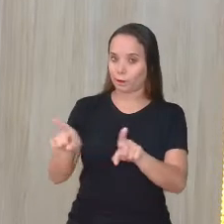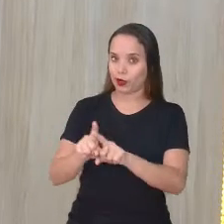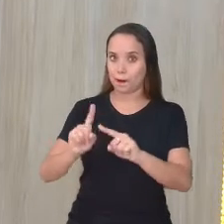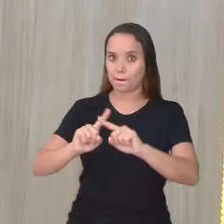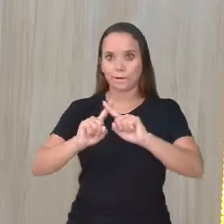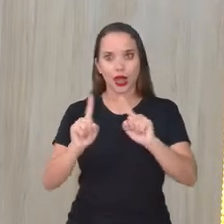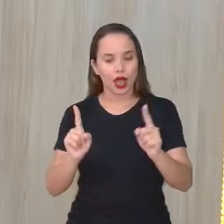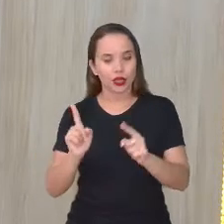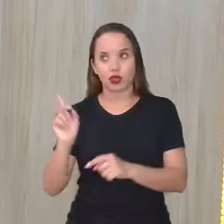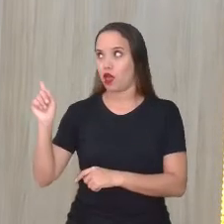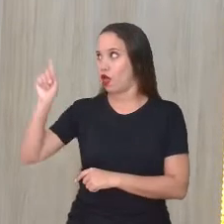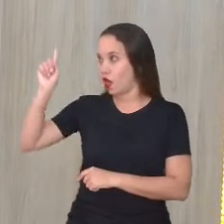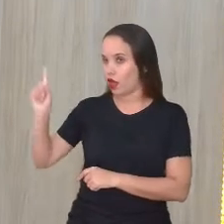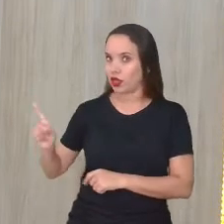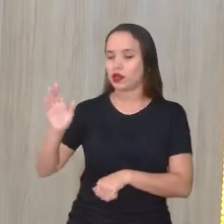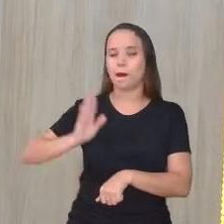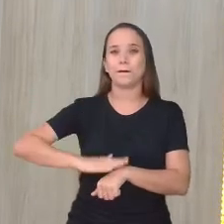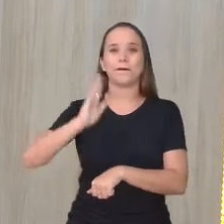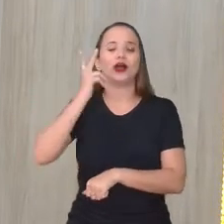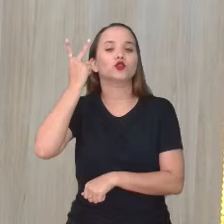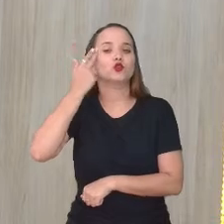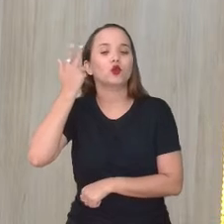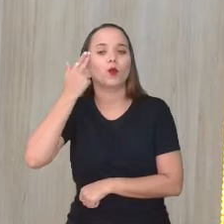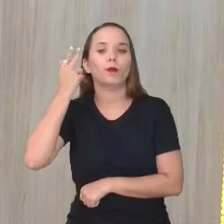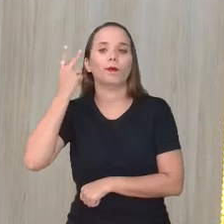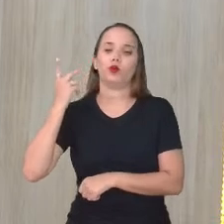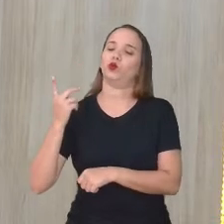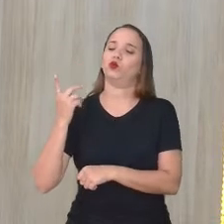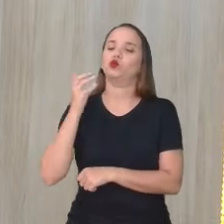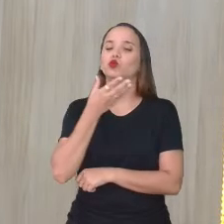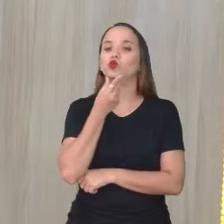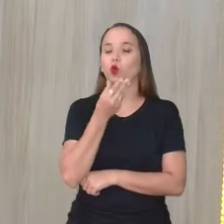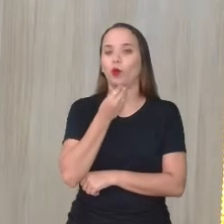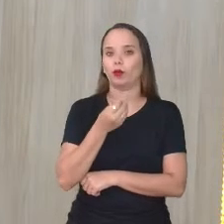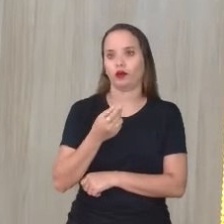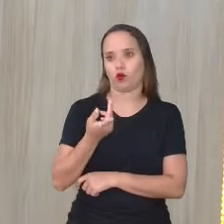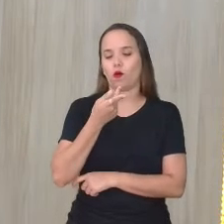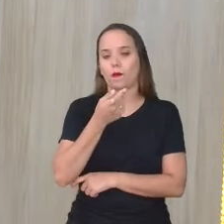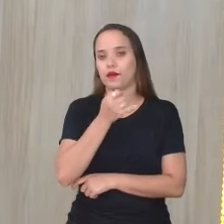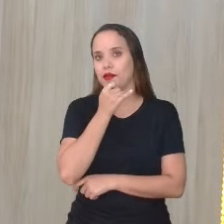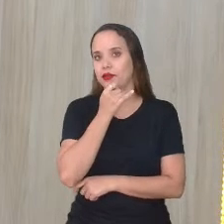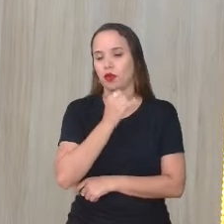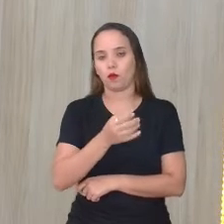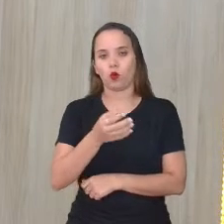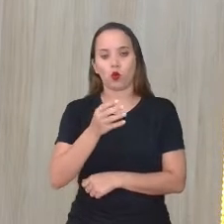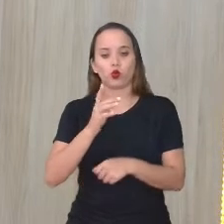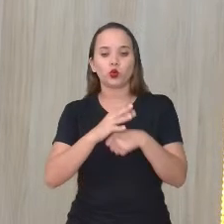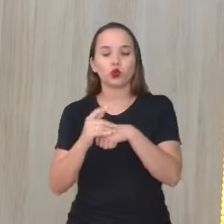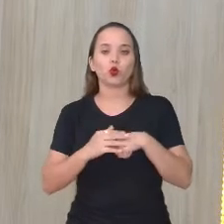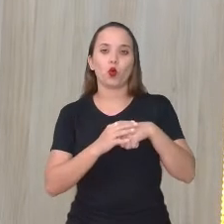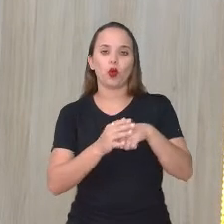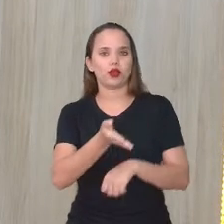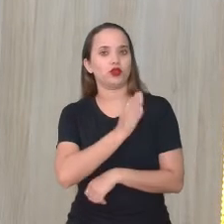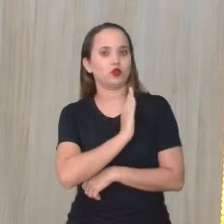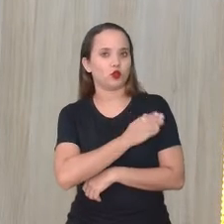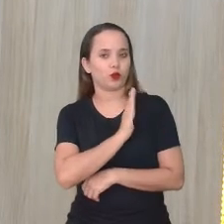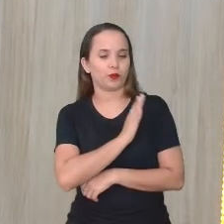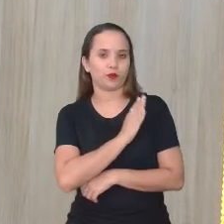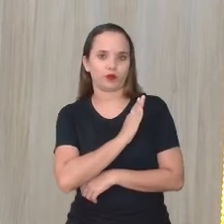mais comuns nos homens. Então, doenças cardiovasculares. Então, doenças ligadas à saúde do